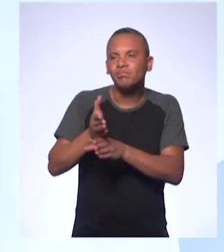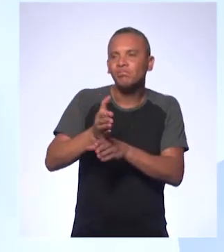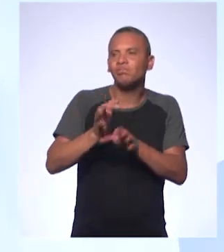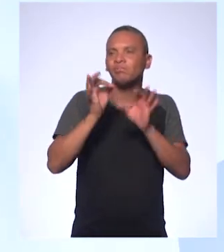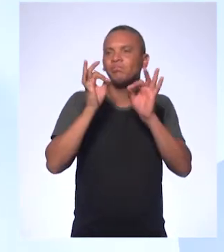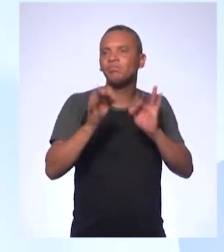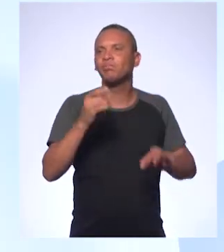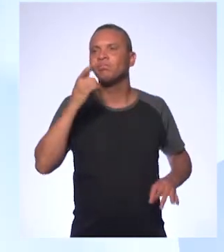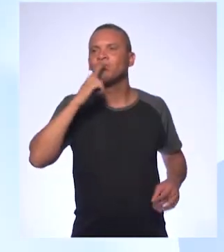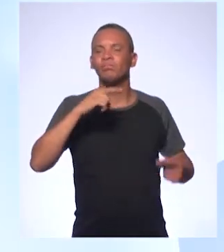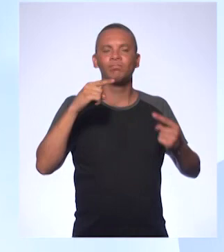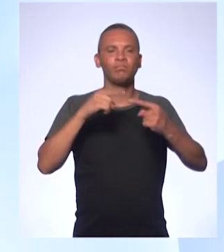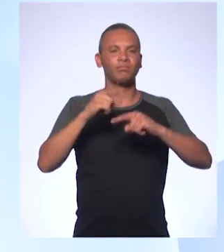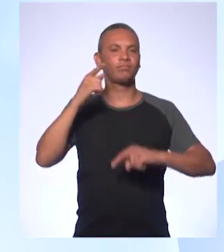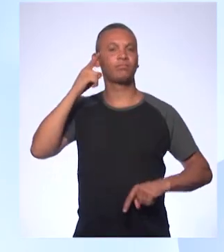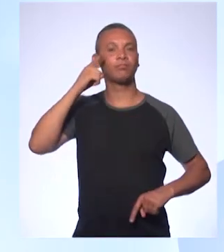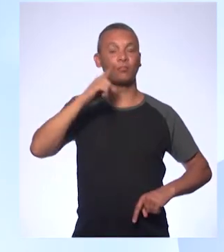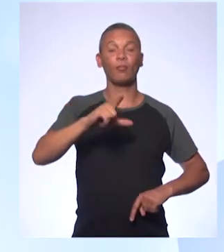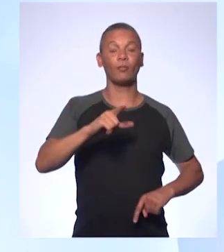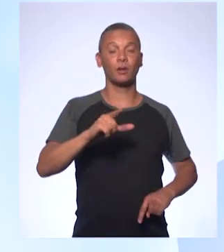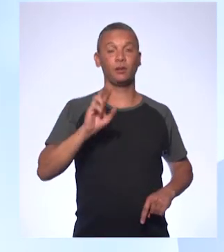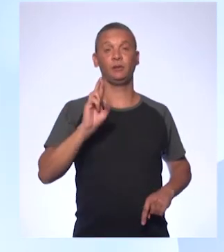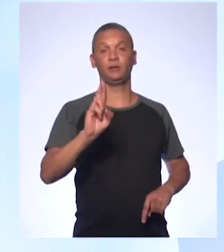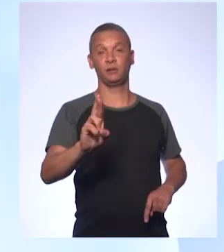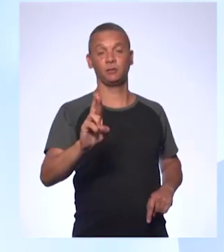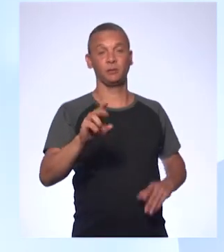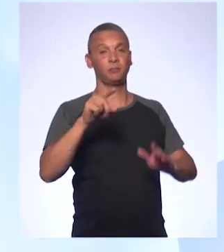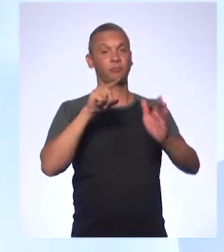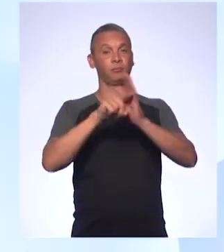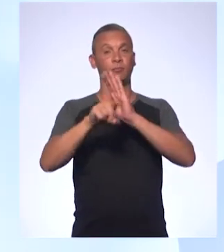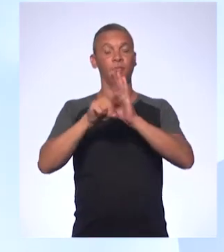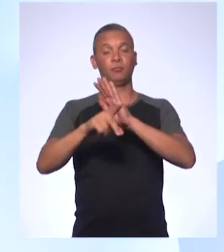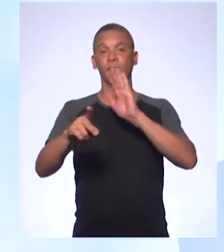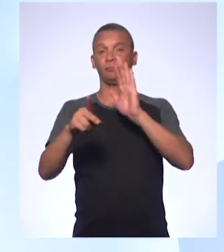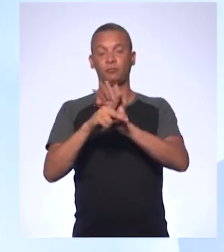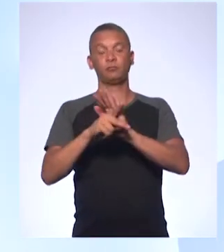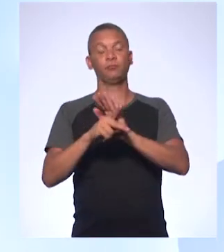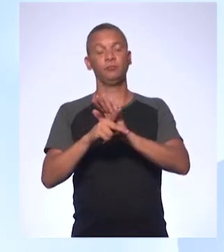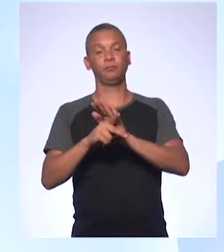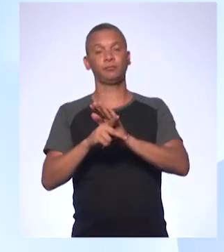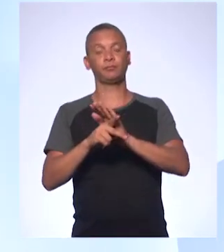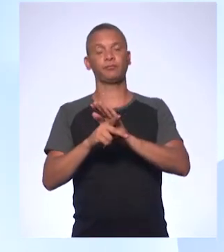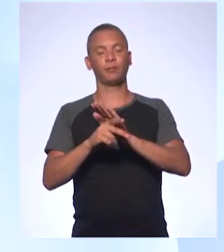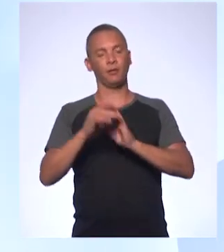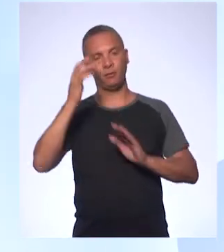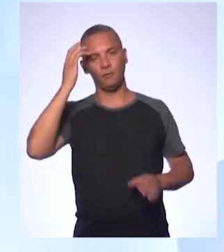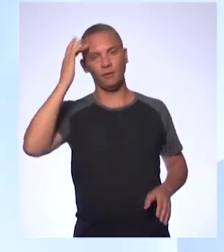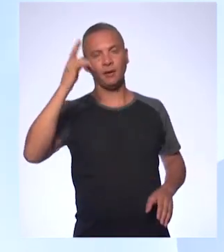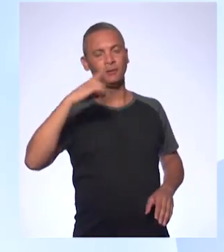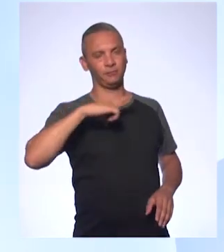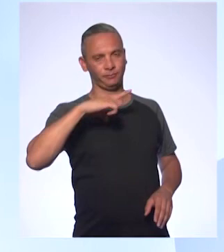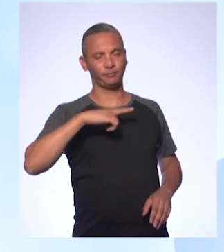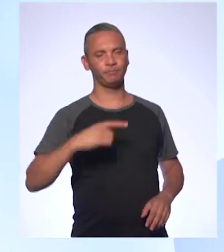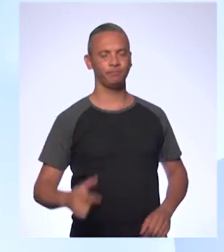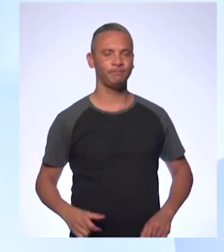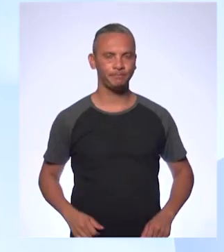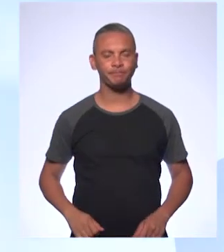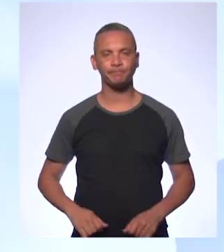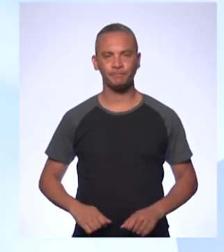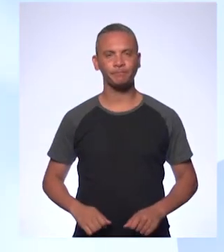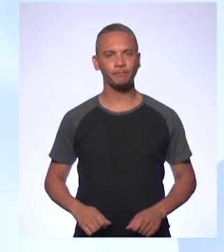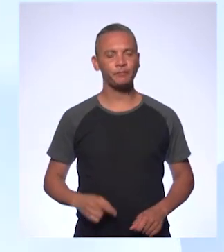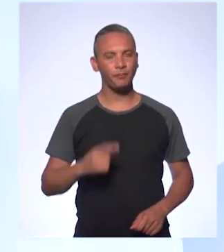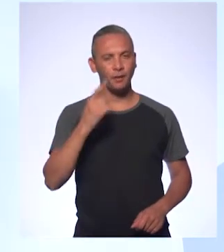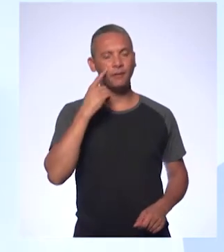para conseguir responder as questões com mais facilidade, podemos dizer assim, né?